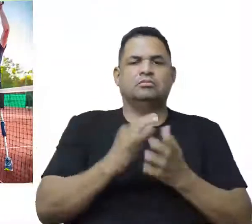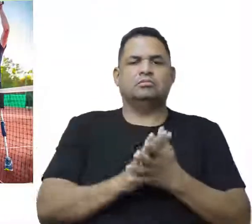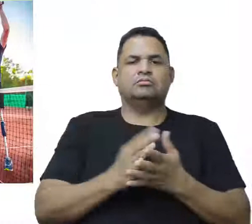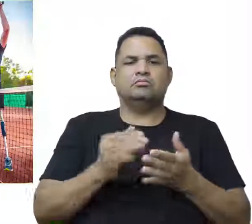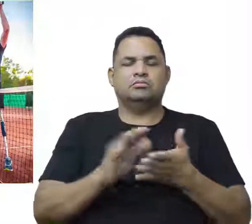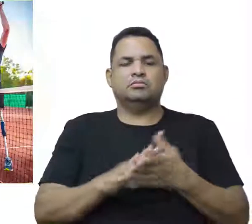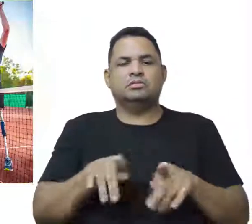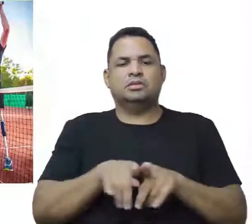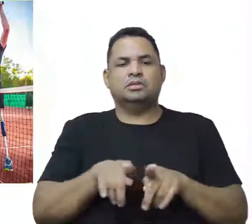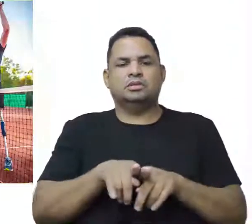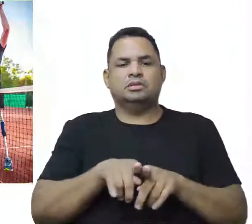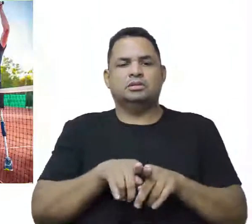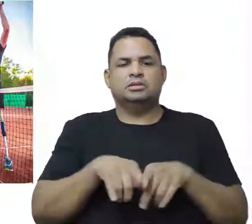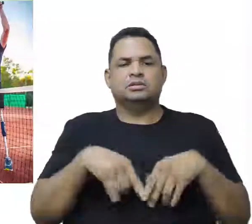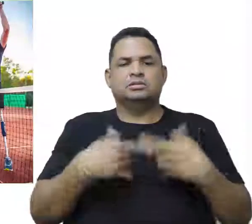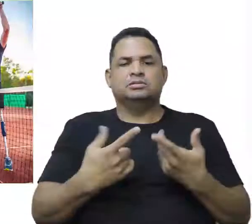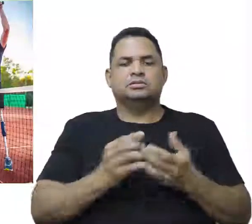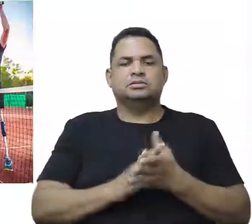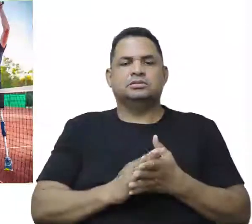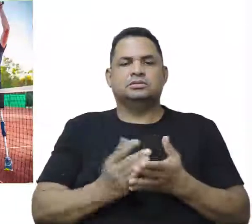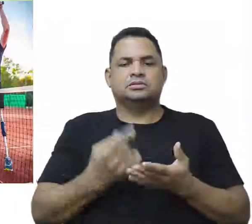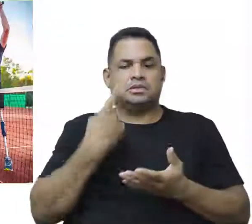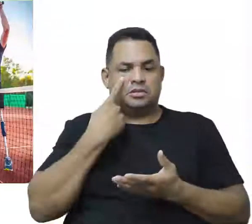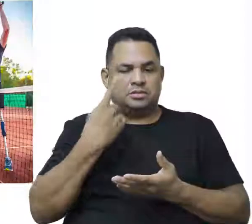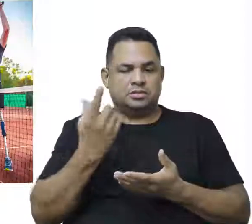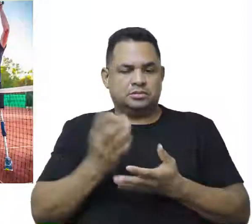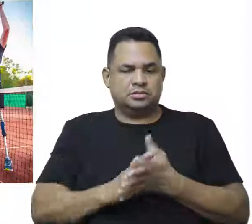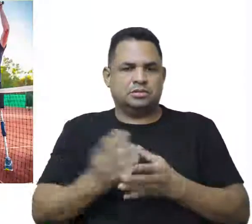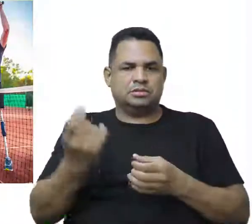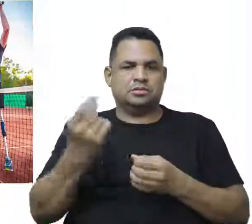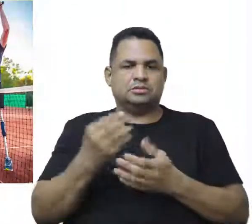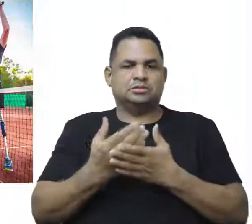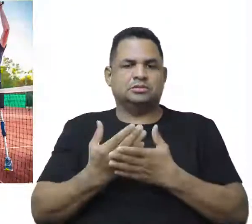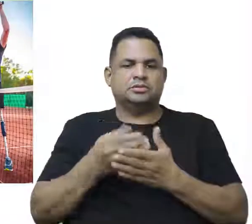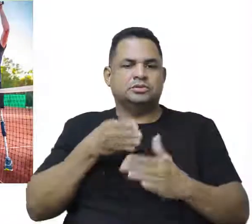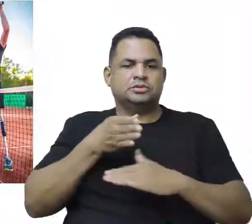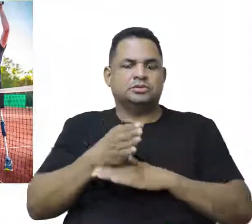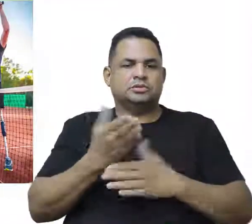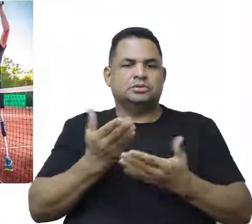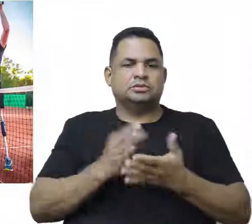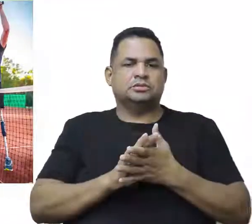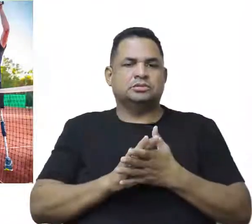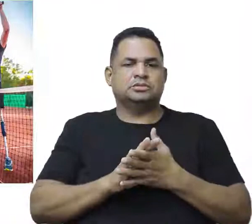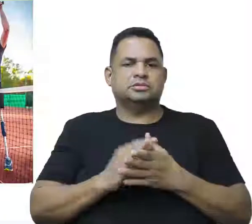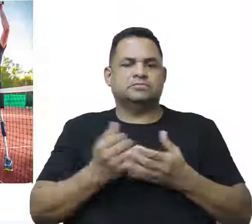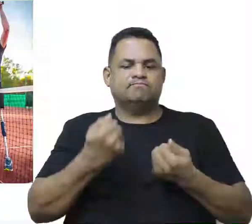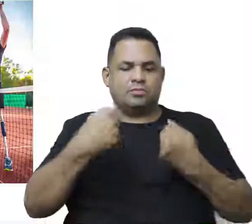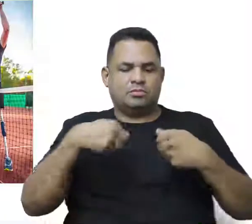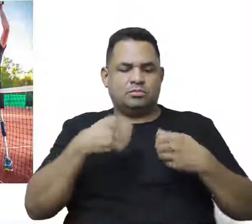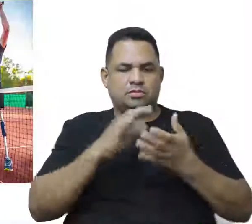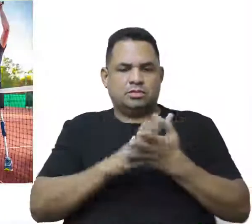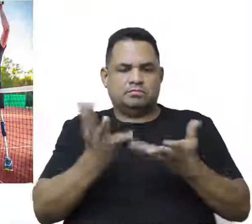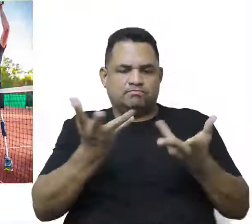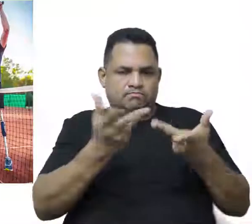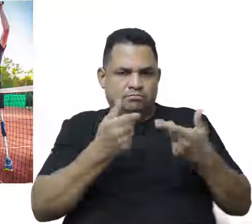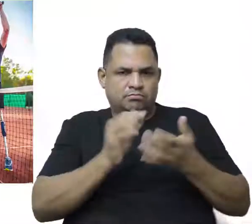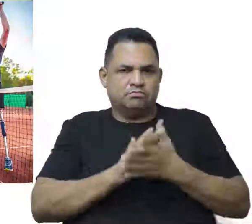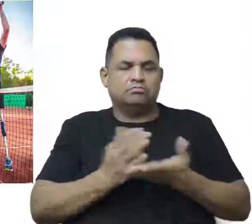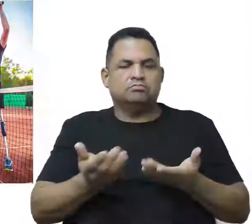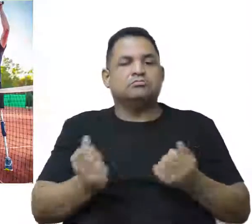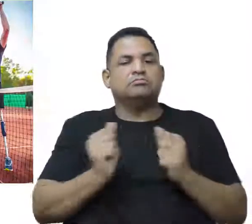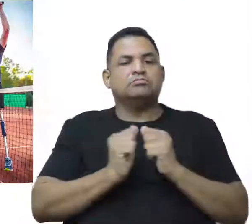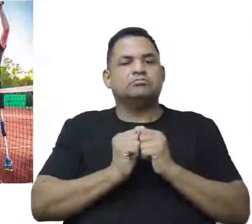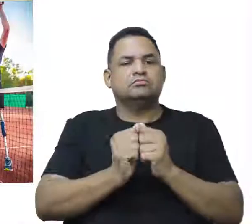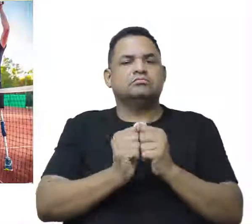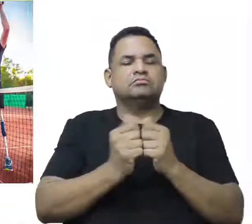ver um pouquinho sobre isso antes da gente entrar diretamente na parte aí das competências e habilidades. Então, fica comigo,